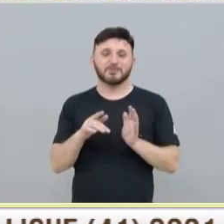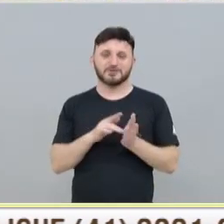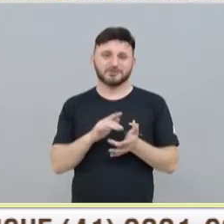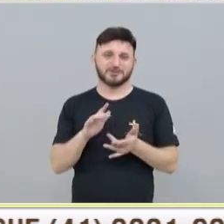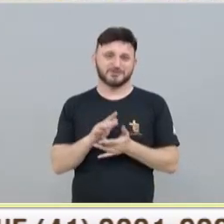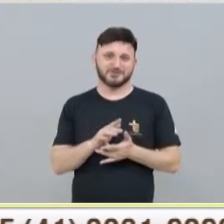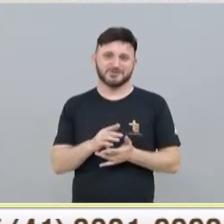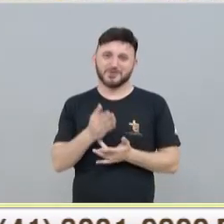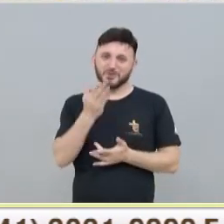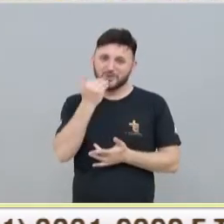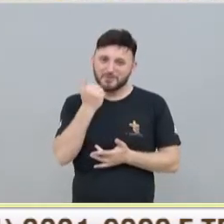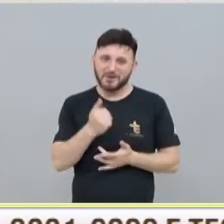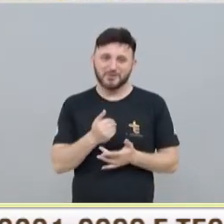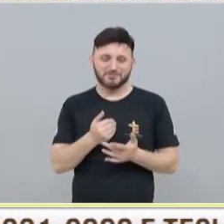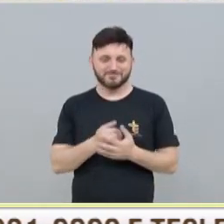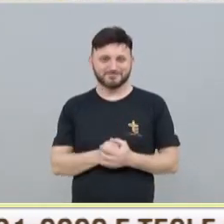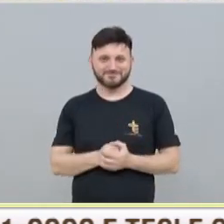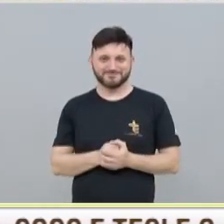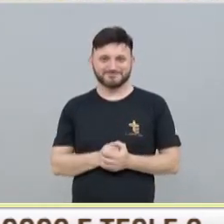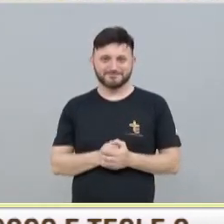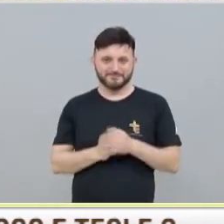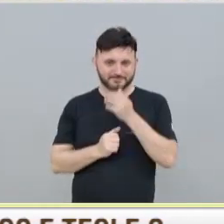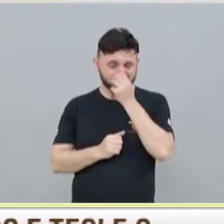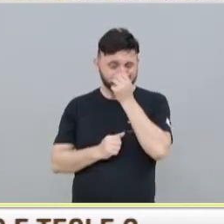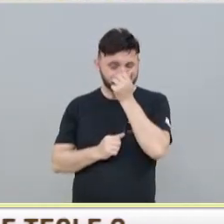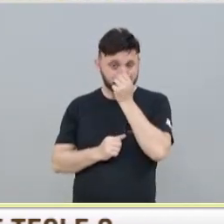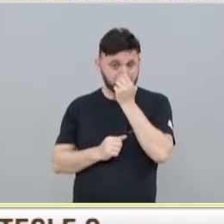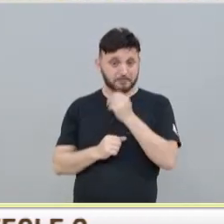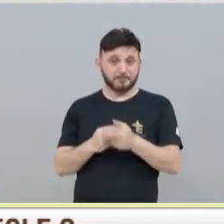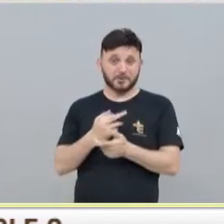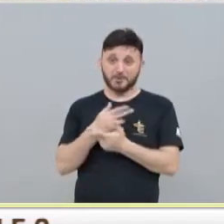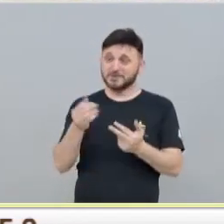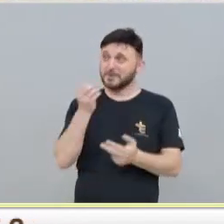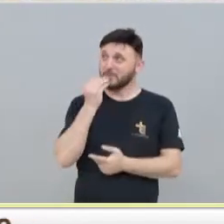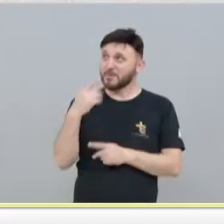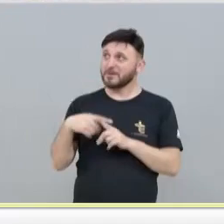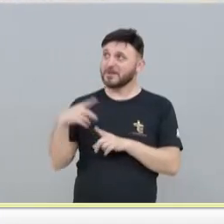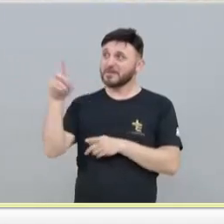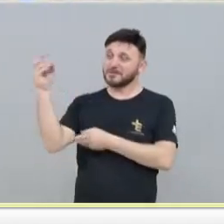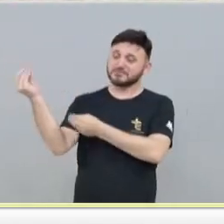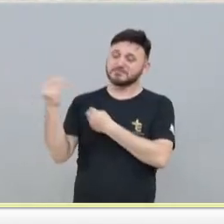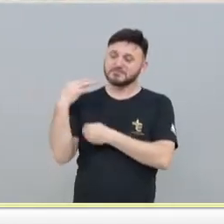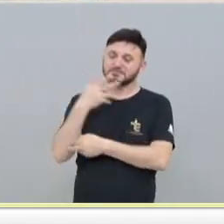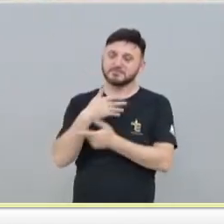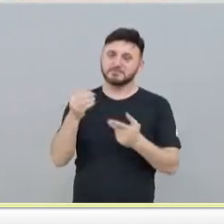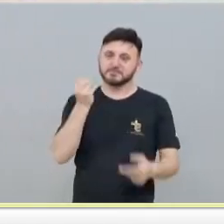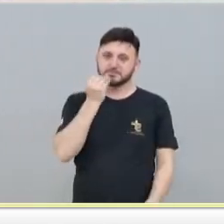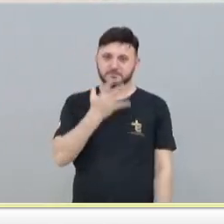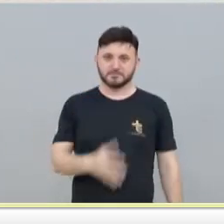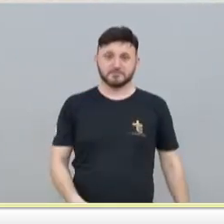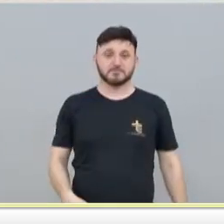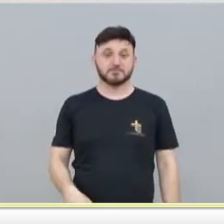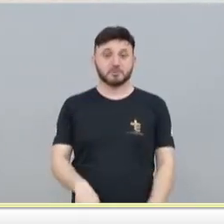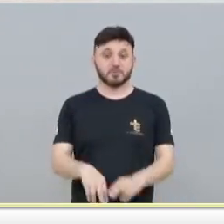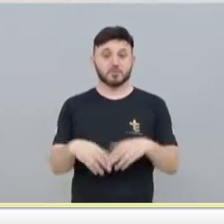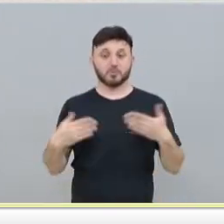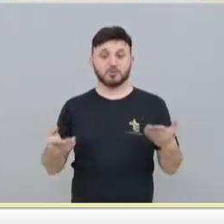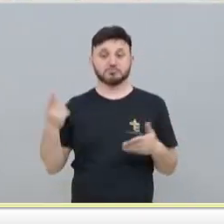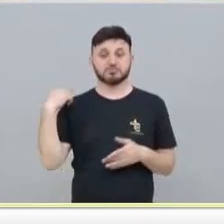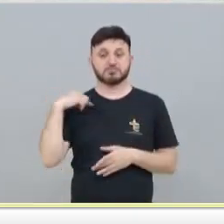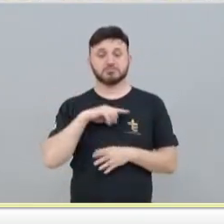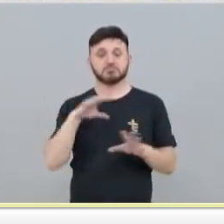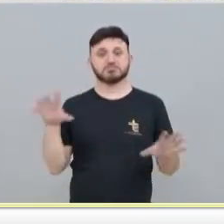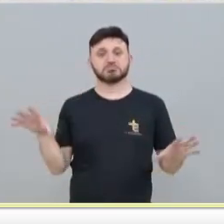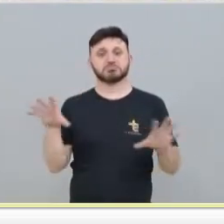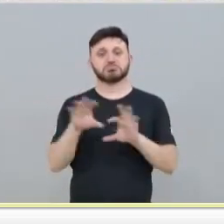só vem coisa boa então quando nós nos reunimos para celebrar todos os santos nós estamos